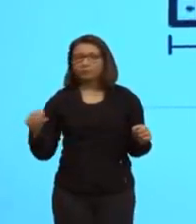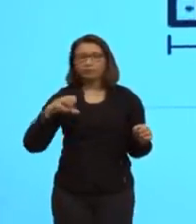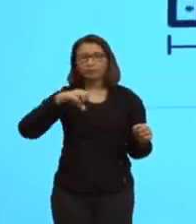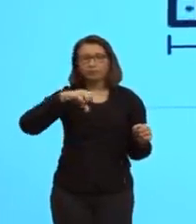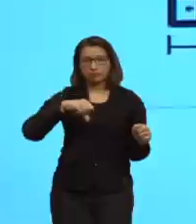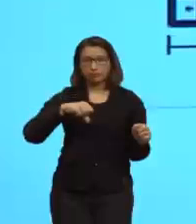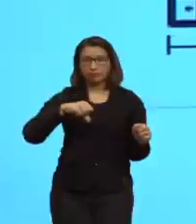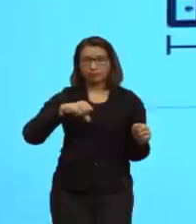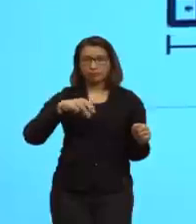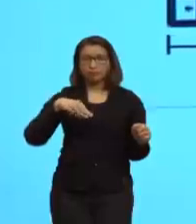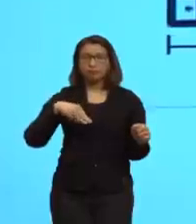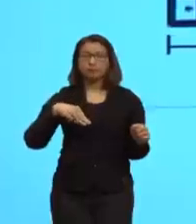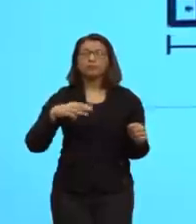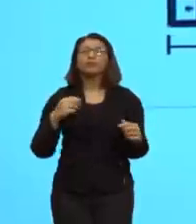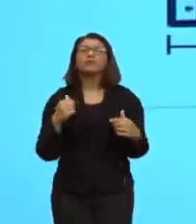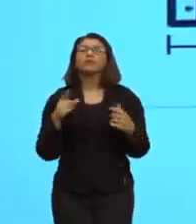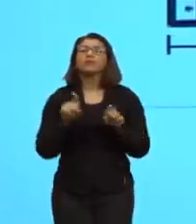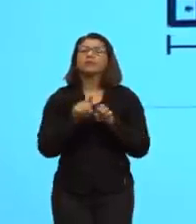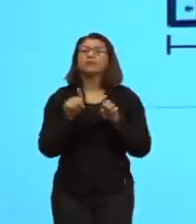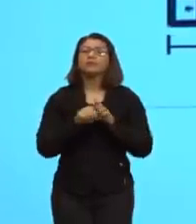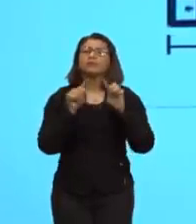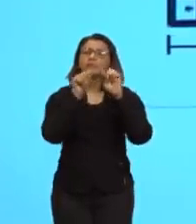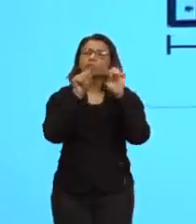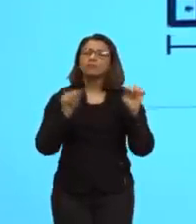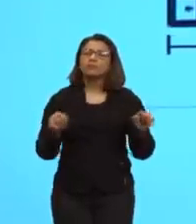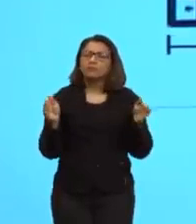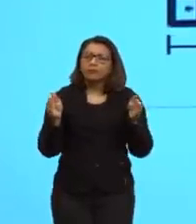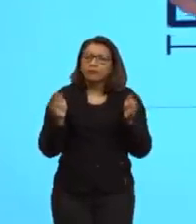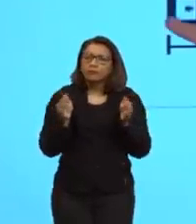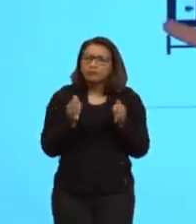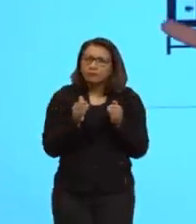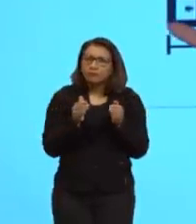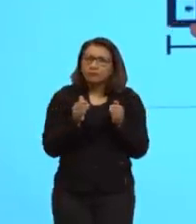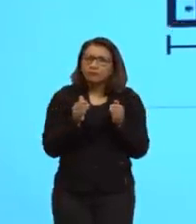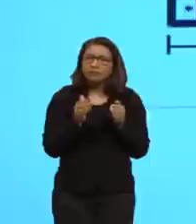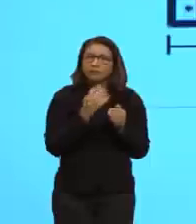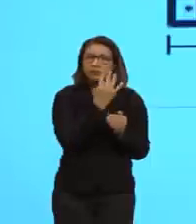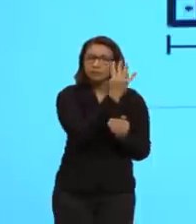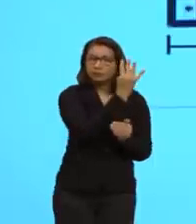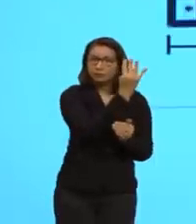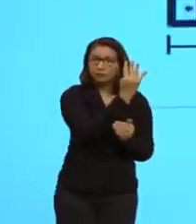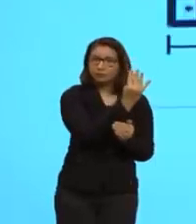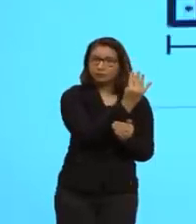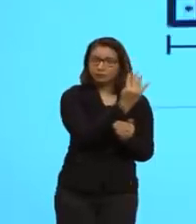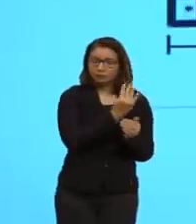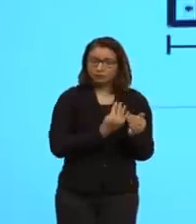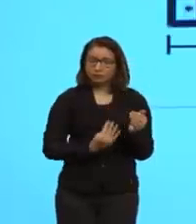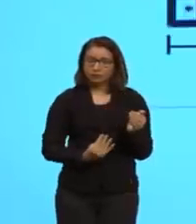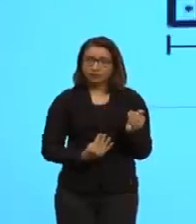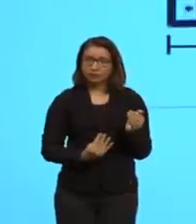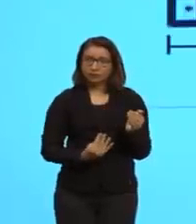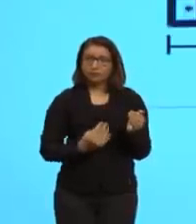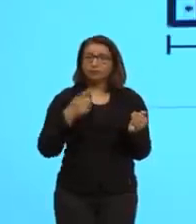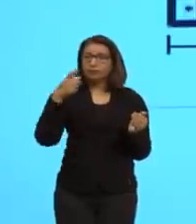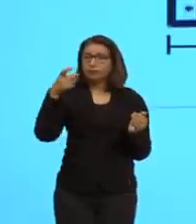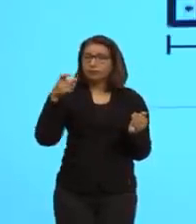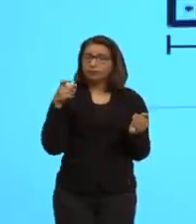certo? E eu tenho um triângulo menor, ó, 4, 4 e